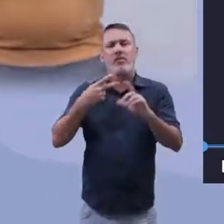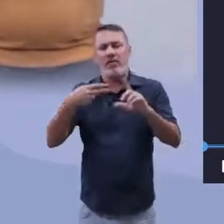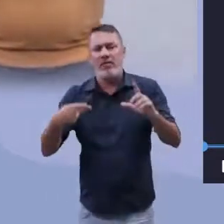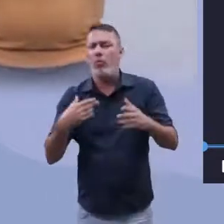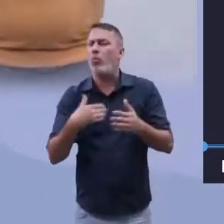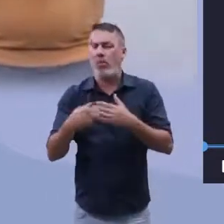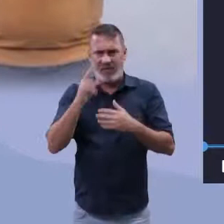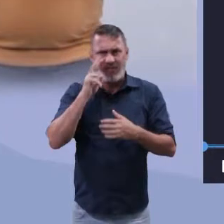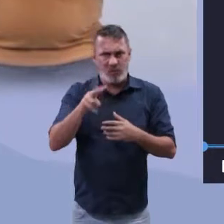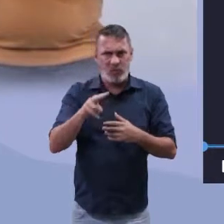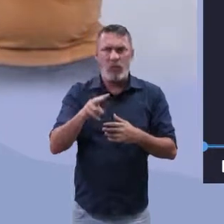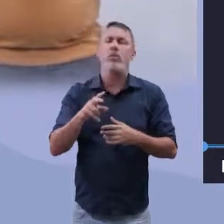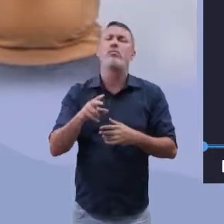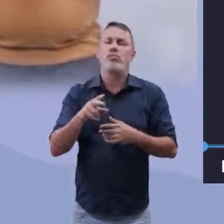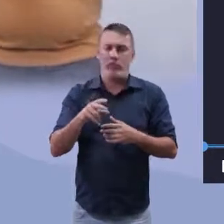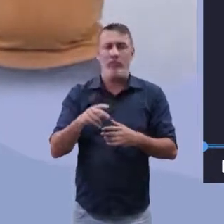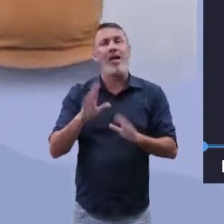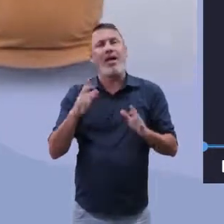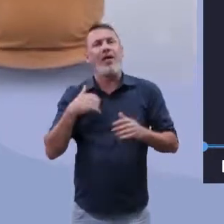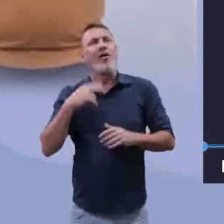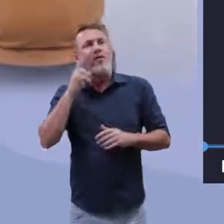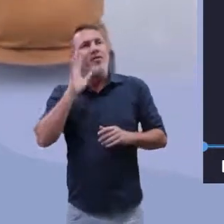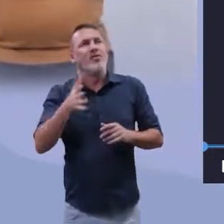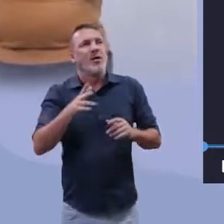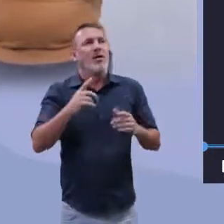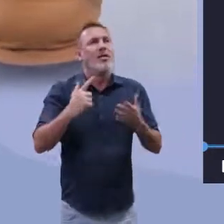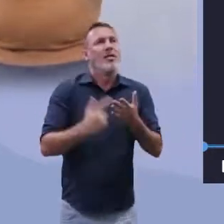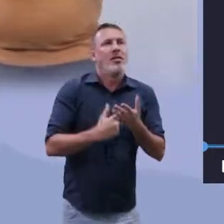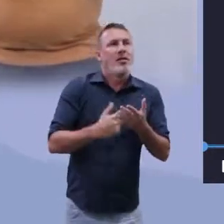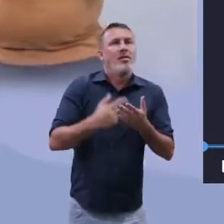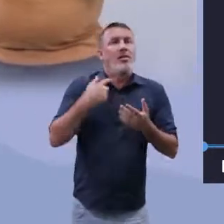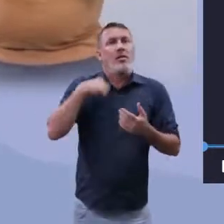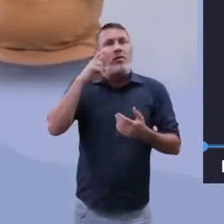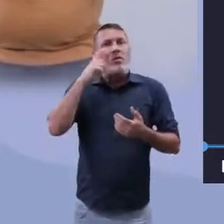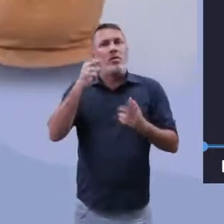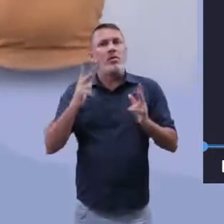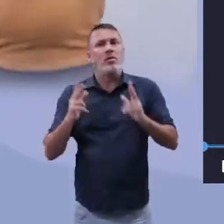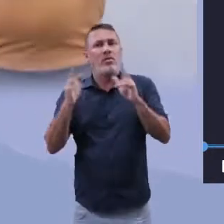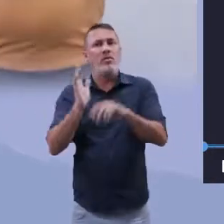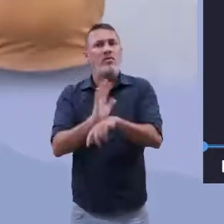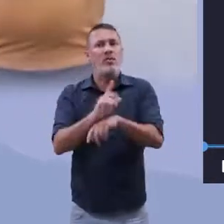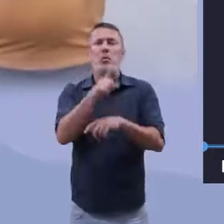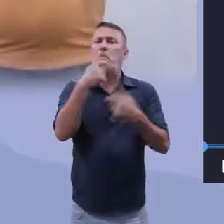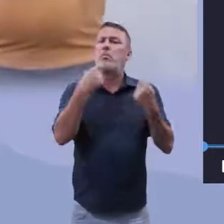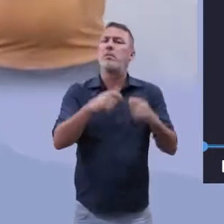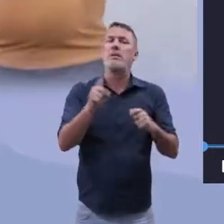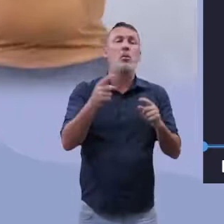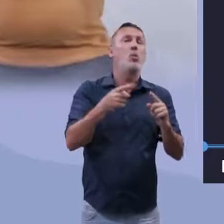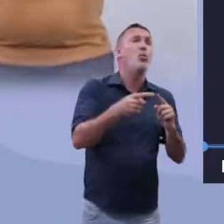sobre isso? Eu já vi um livro ou uma cena de um filme. Lembra que eu